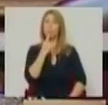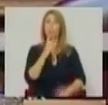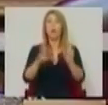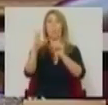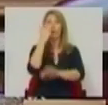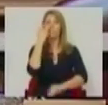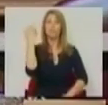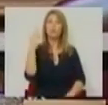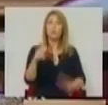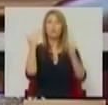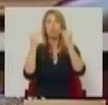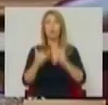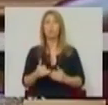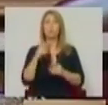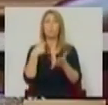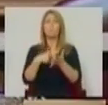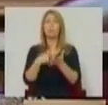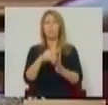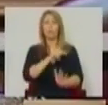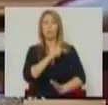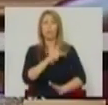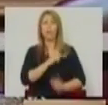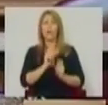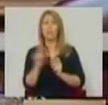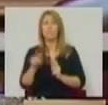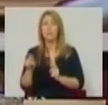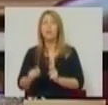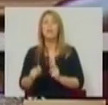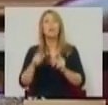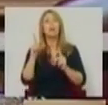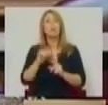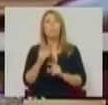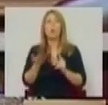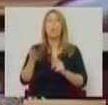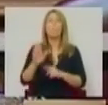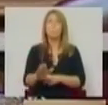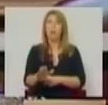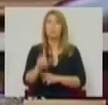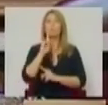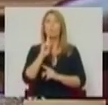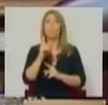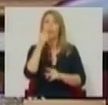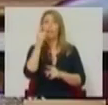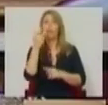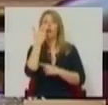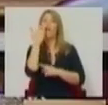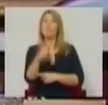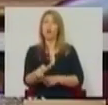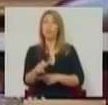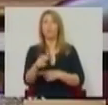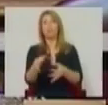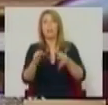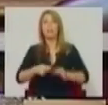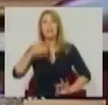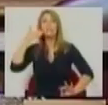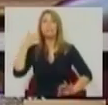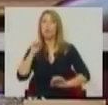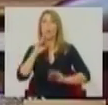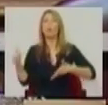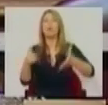das pensões, a redução das propinas, um passo nas reformas antecipadas, não é todo o caminho, é um passo. O aumento de